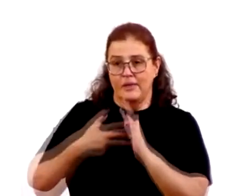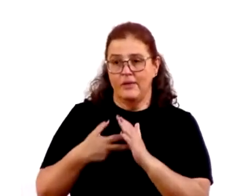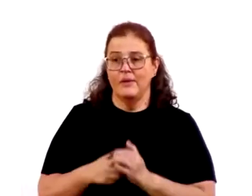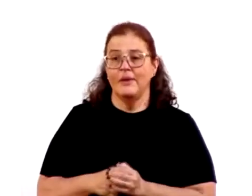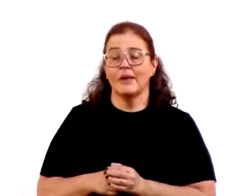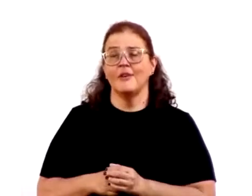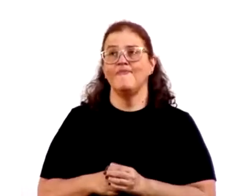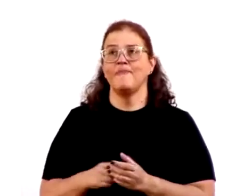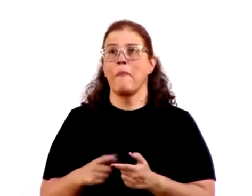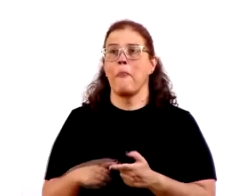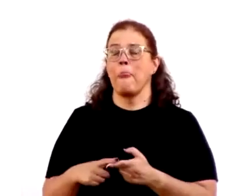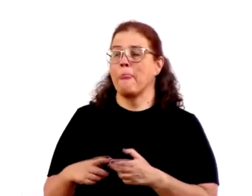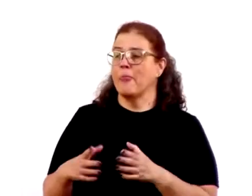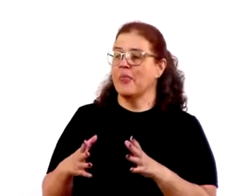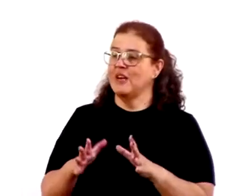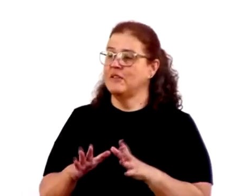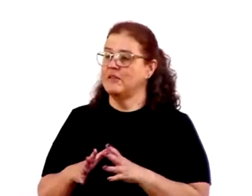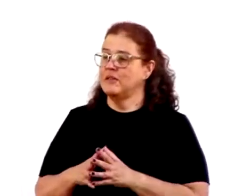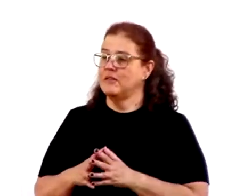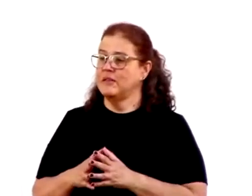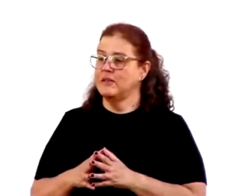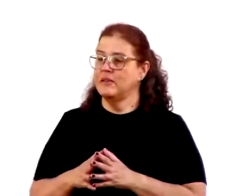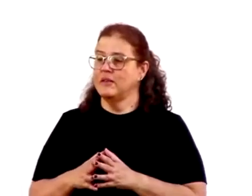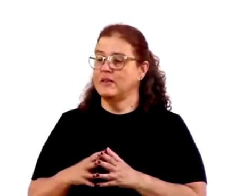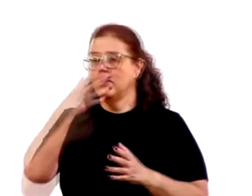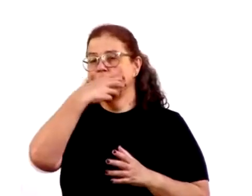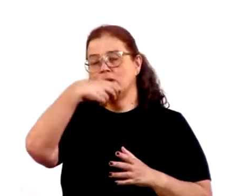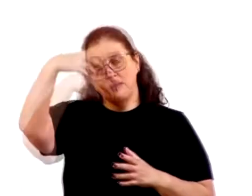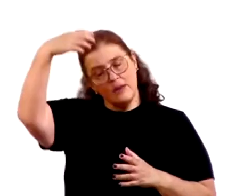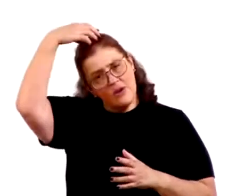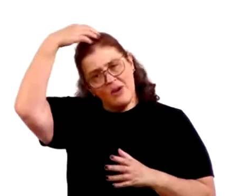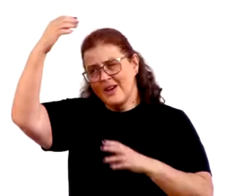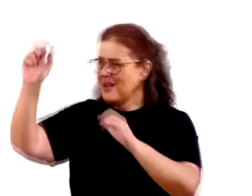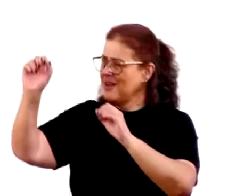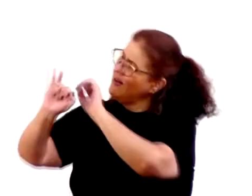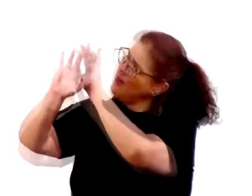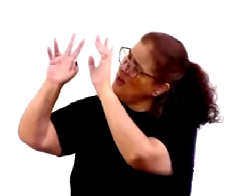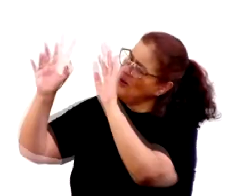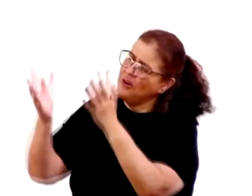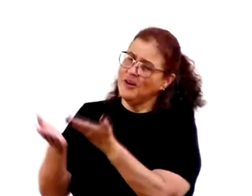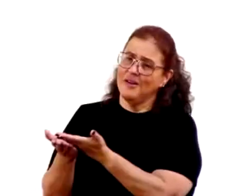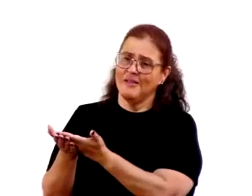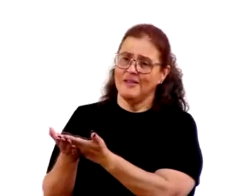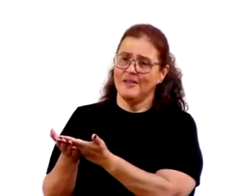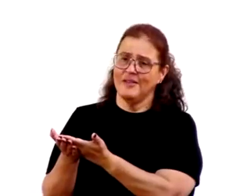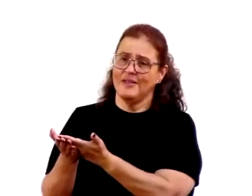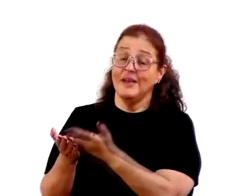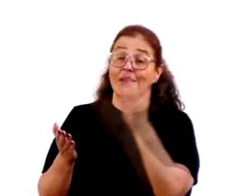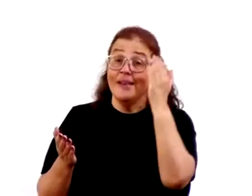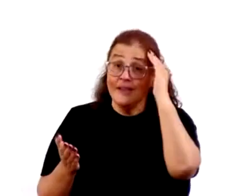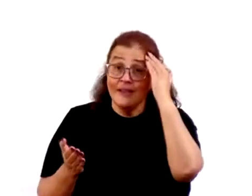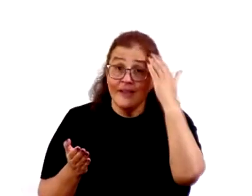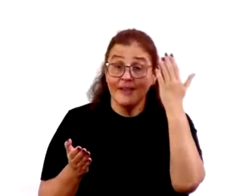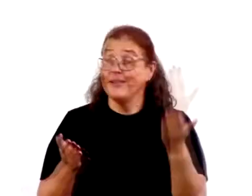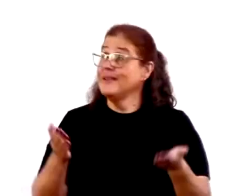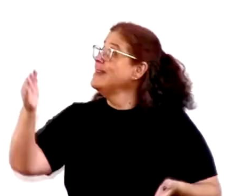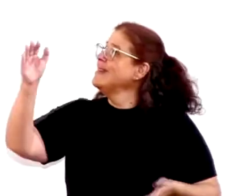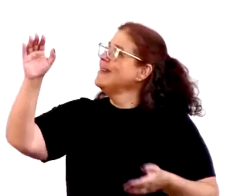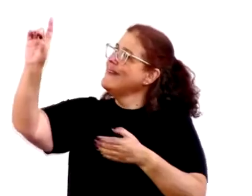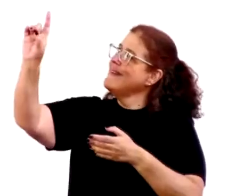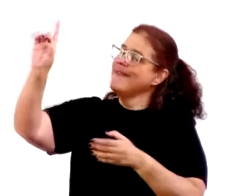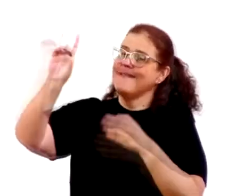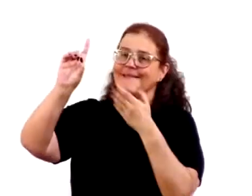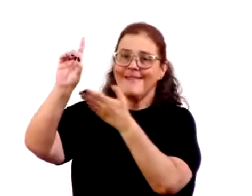existe. O de saber que ao rei é devida a glória. O de saber que este rei